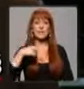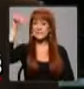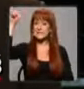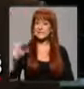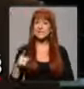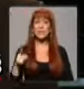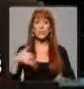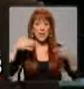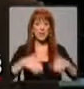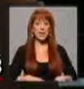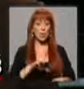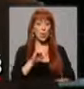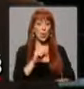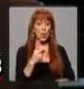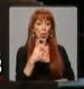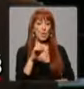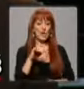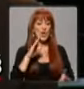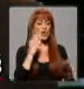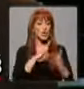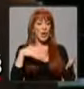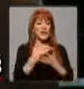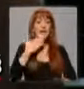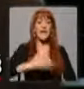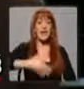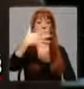Freire Antunes nasceu na Covilhã, onde estudou até aos 17 anos,